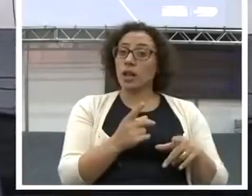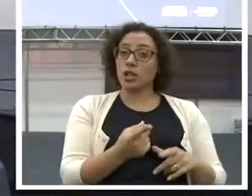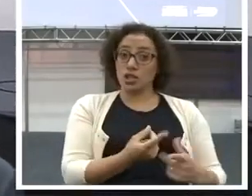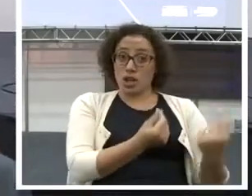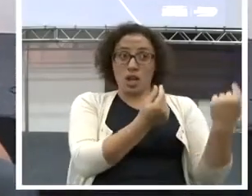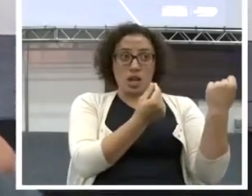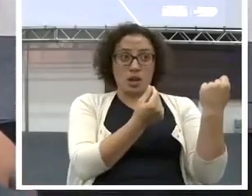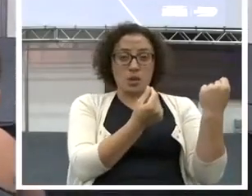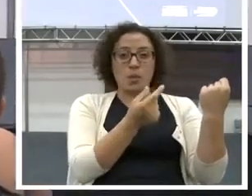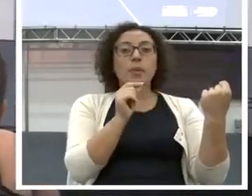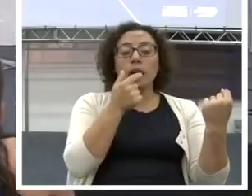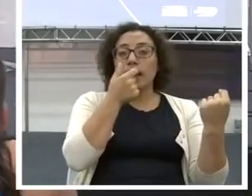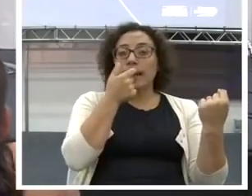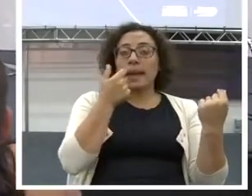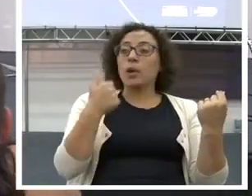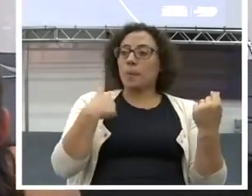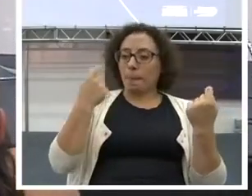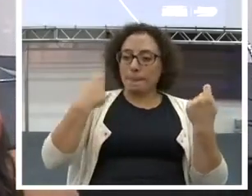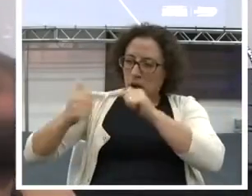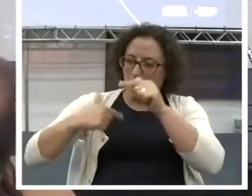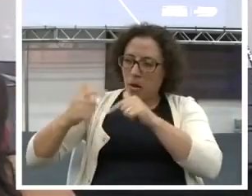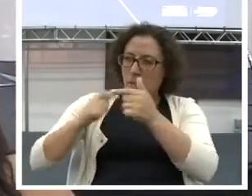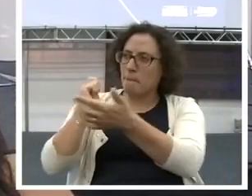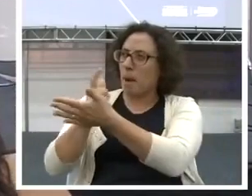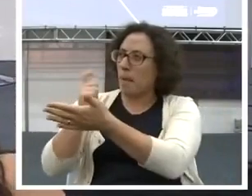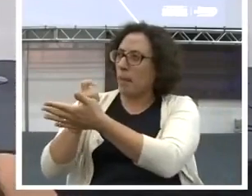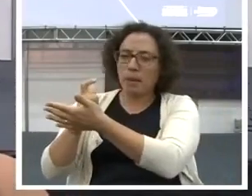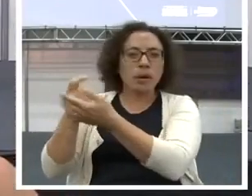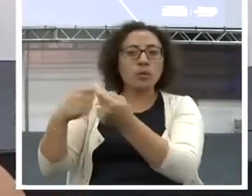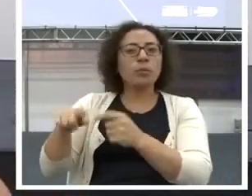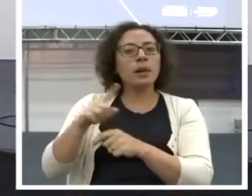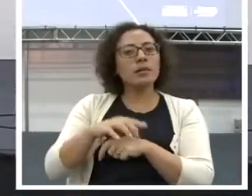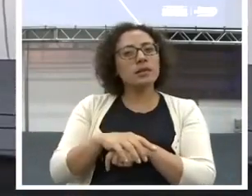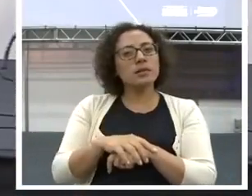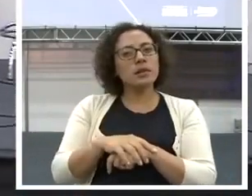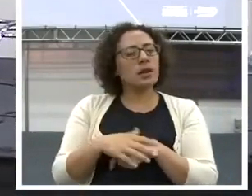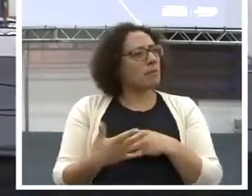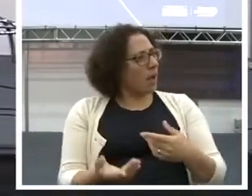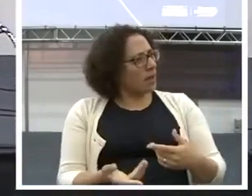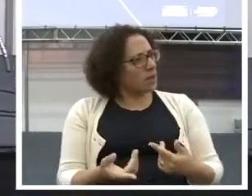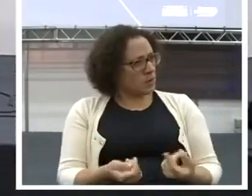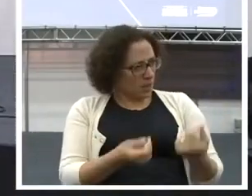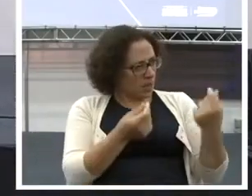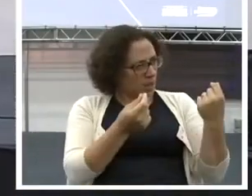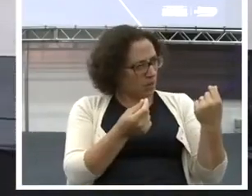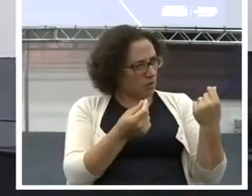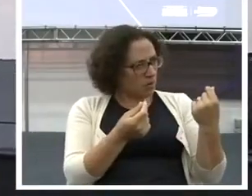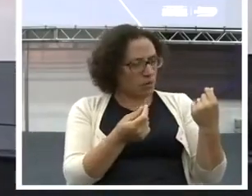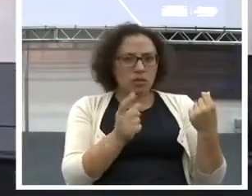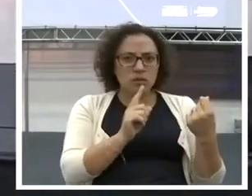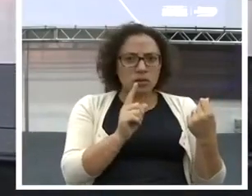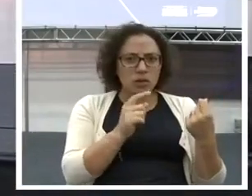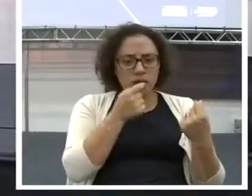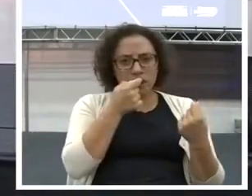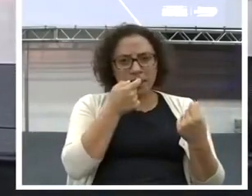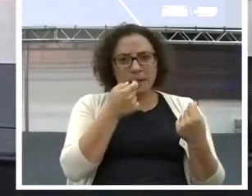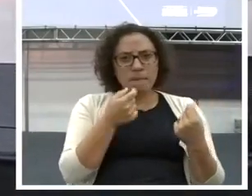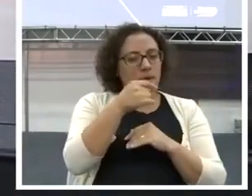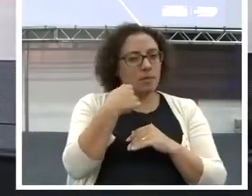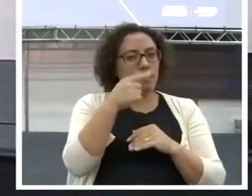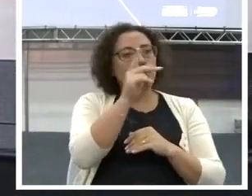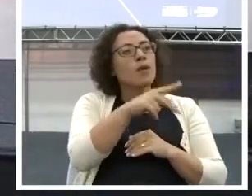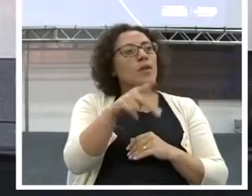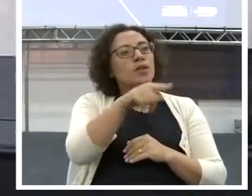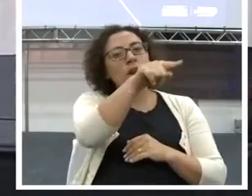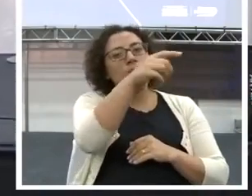não preciso mais trabalhar para pagar minhas contas. Aí você fala assim: mas isso não é ser rico? Ah, é? Pergunta para um professor aposentado se ele é rico.